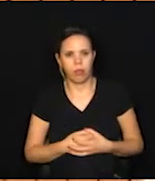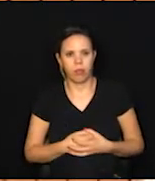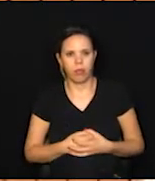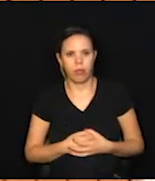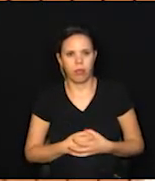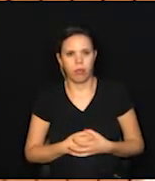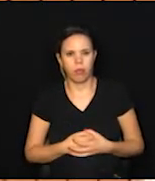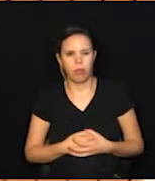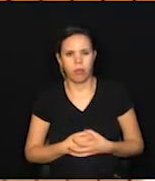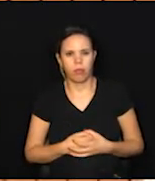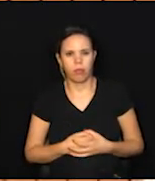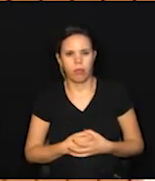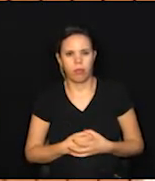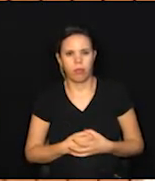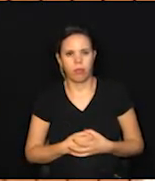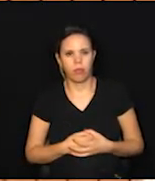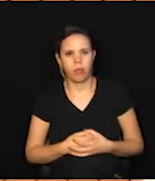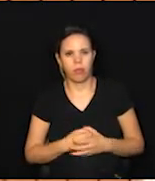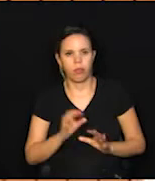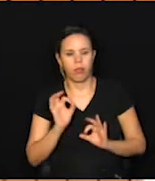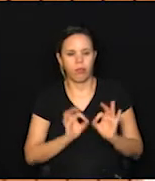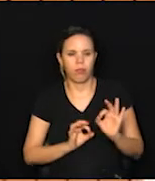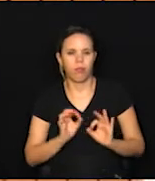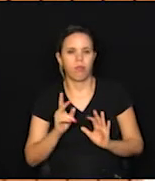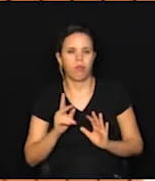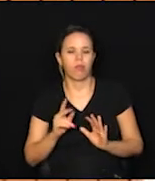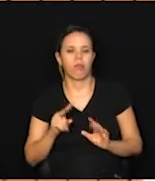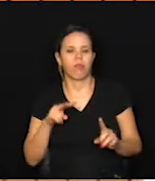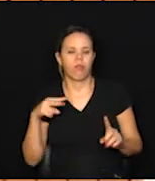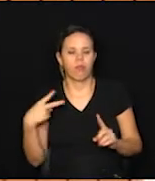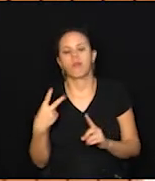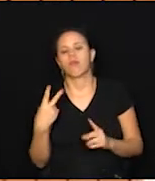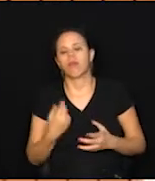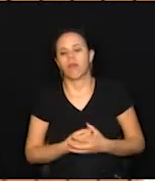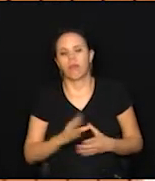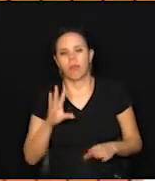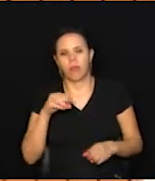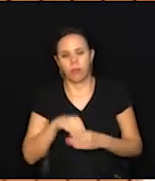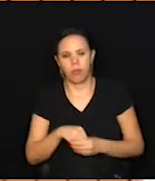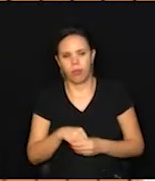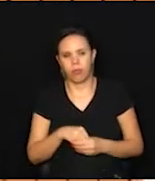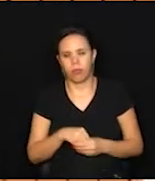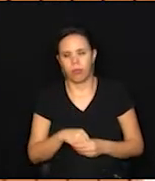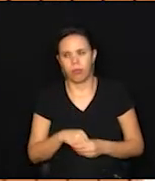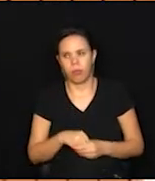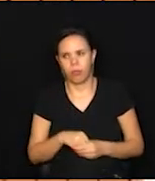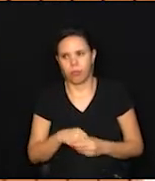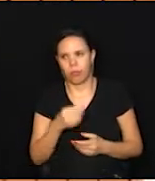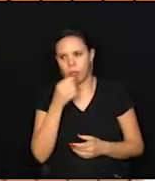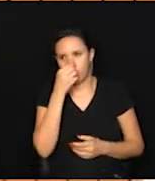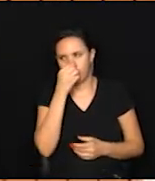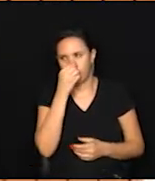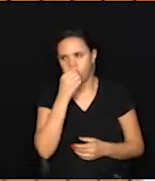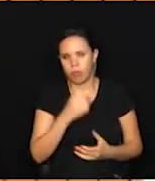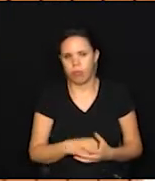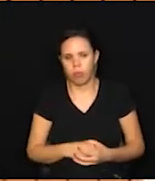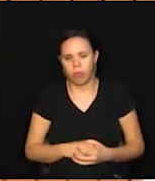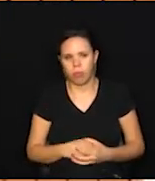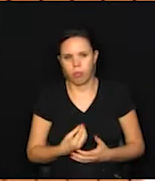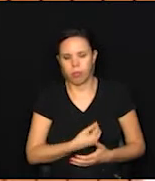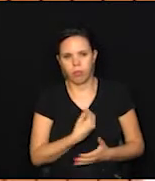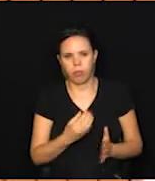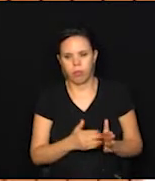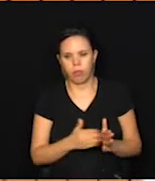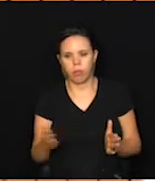seria, né, a projeção dentro desse cenário que nós vivemos